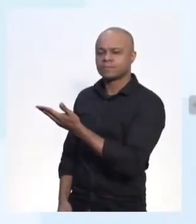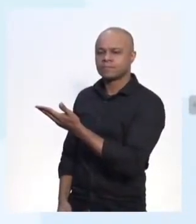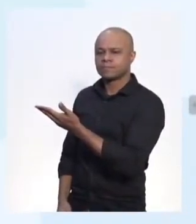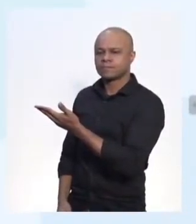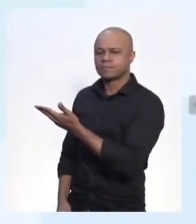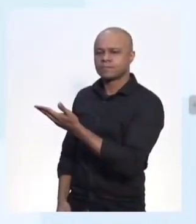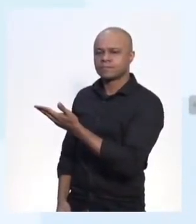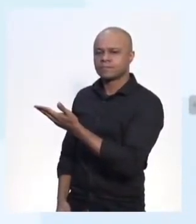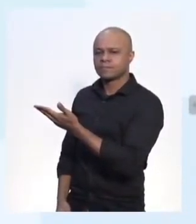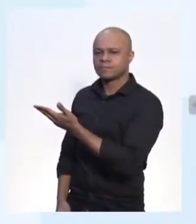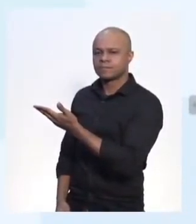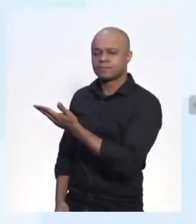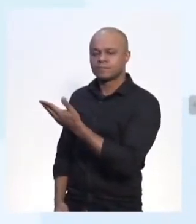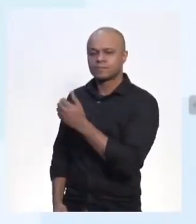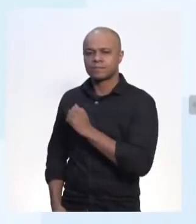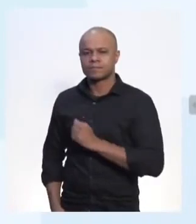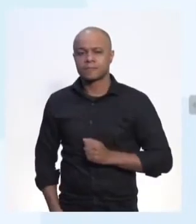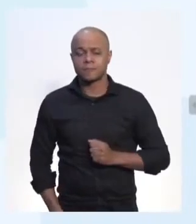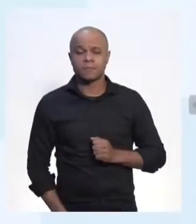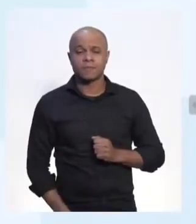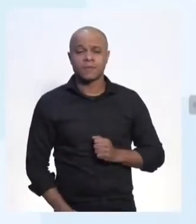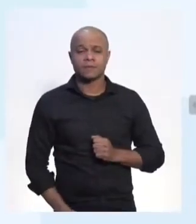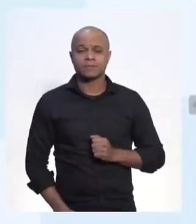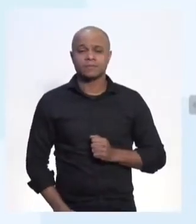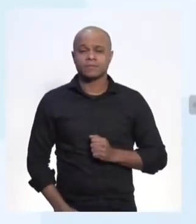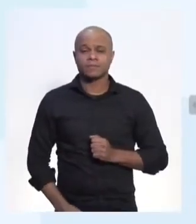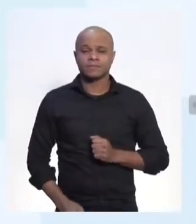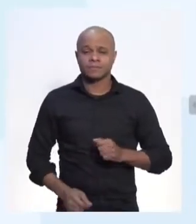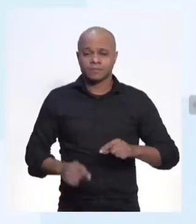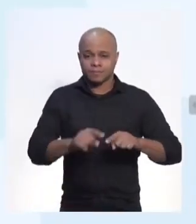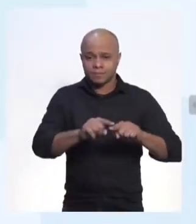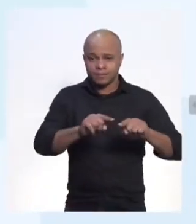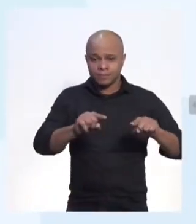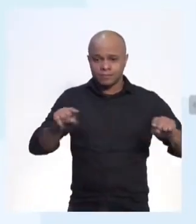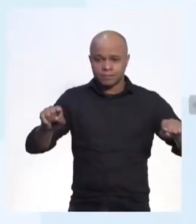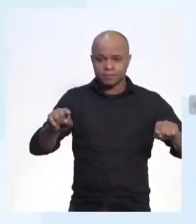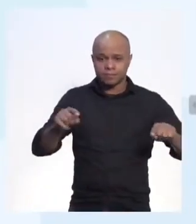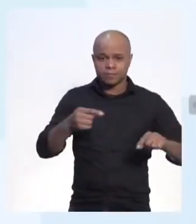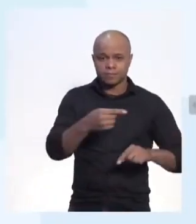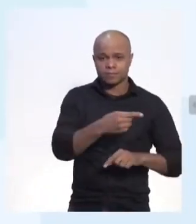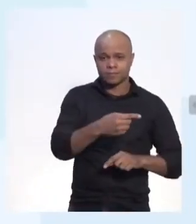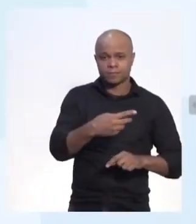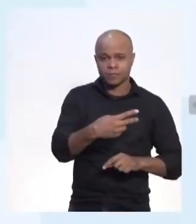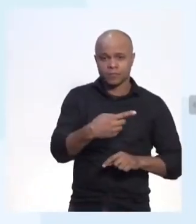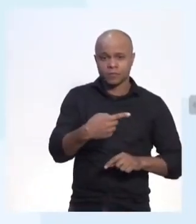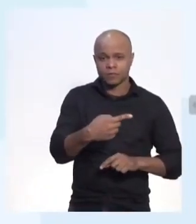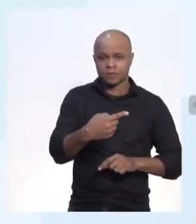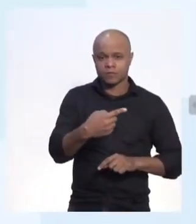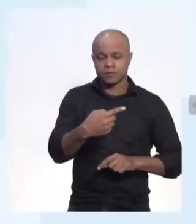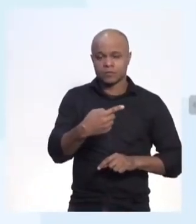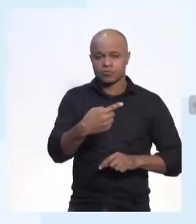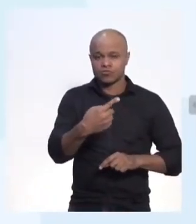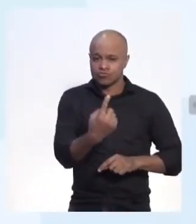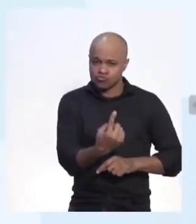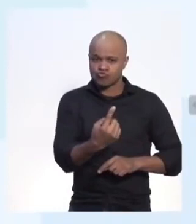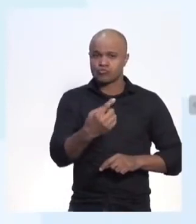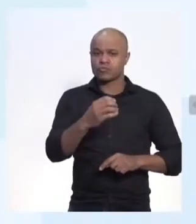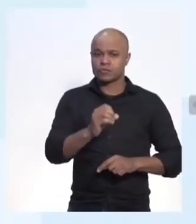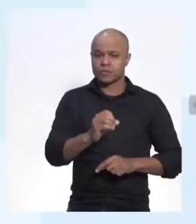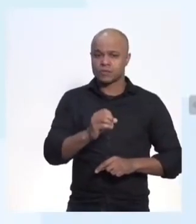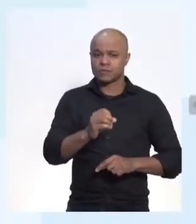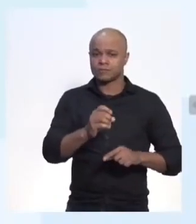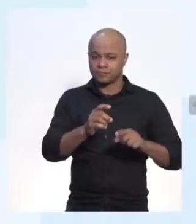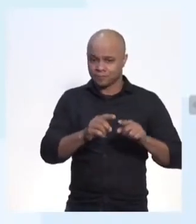1, 0, 1 e 2. Então, eu fiz o eixo x e o eixo y, escolhi um tamanho para ser uma unidade e marquei os pontos